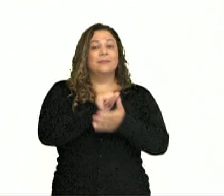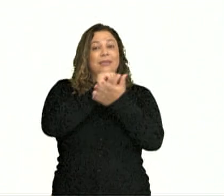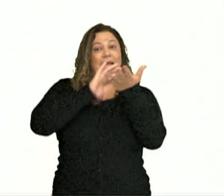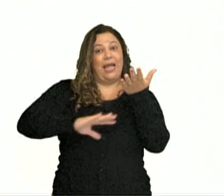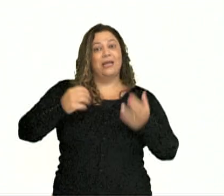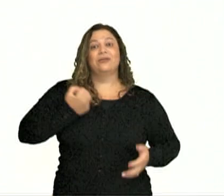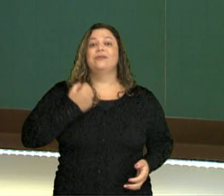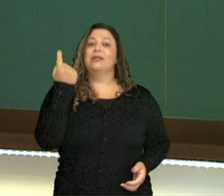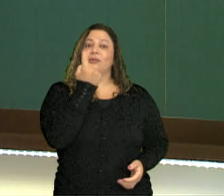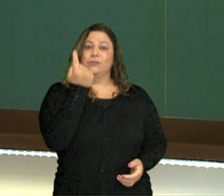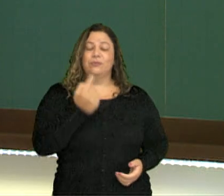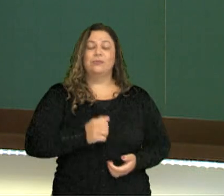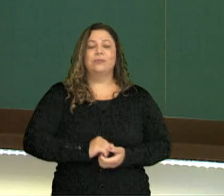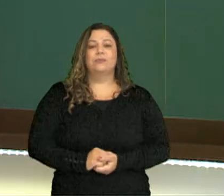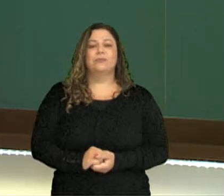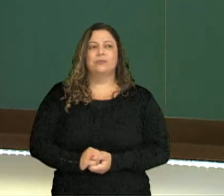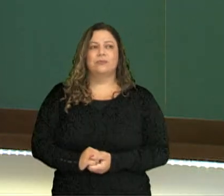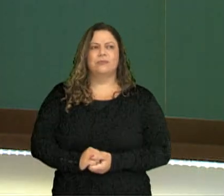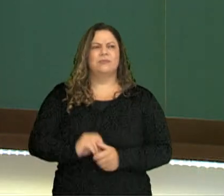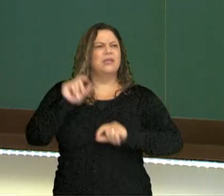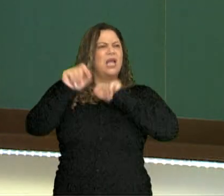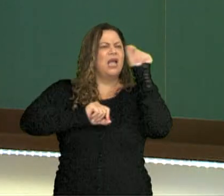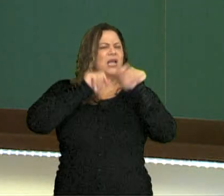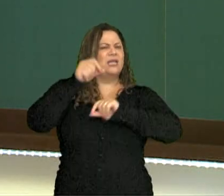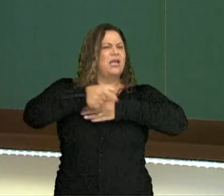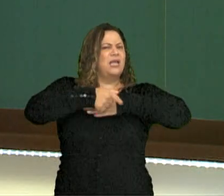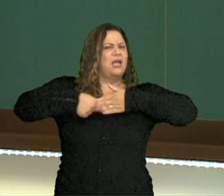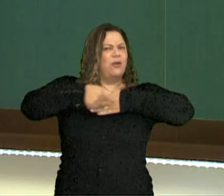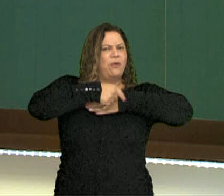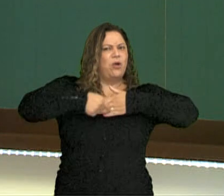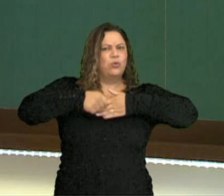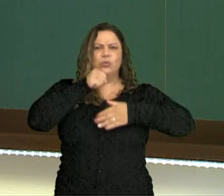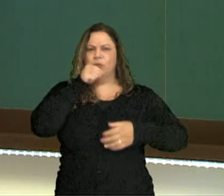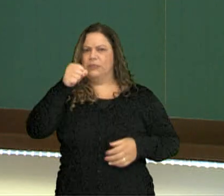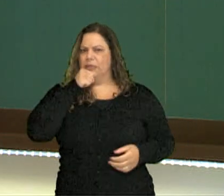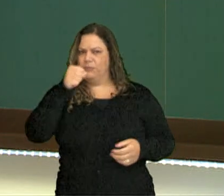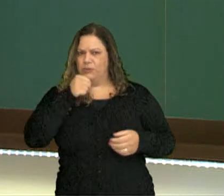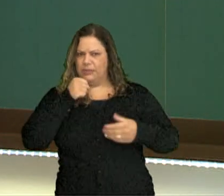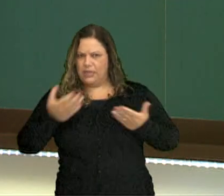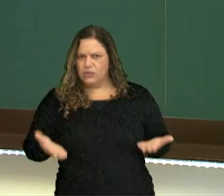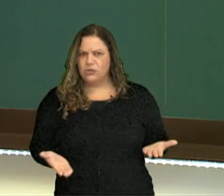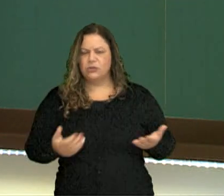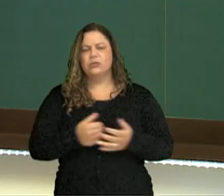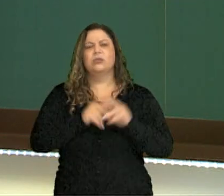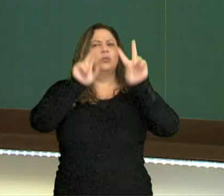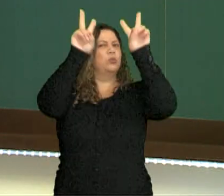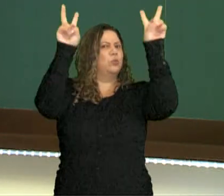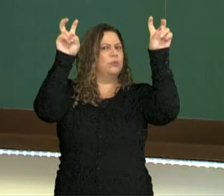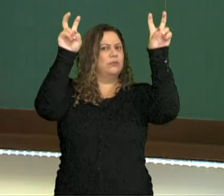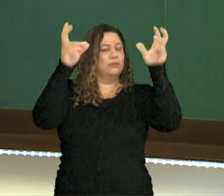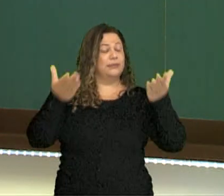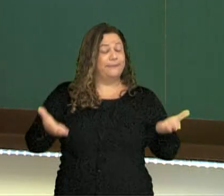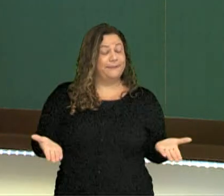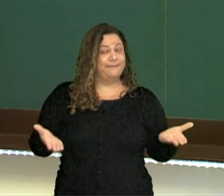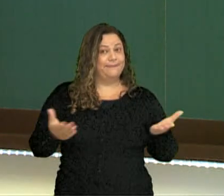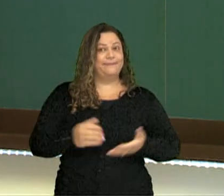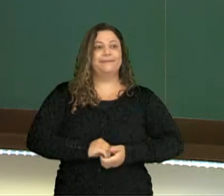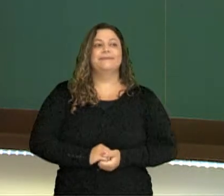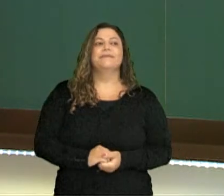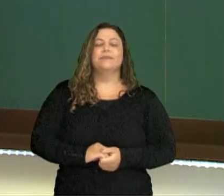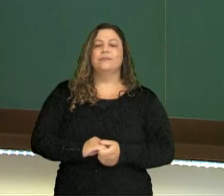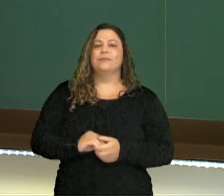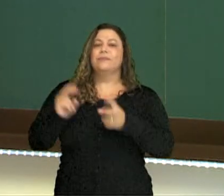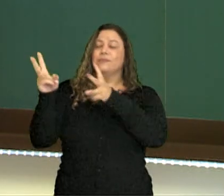Atividade 1. Quem é o autor da reportagem e qual o tema da reportagem? Coloquei aqui